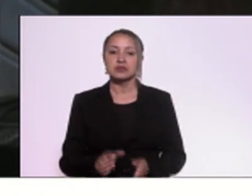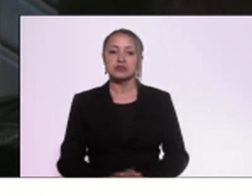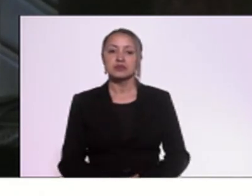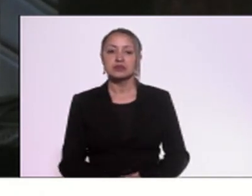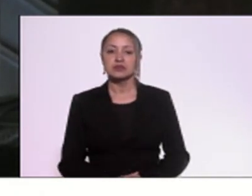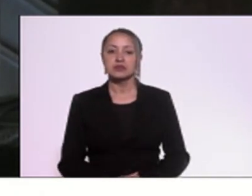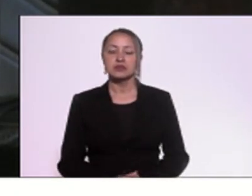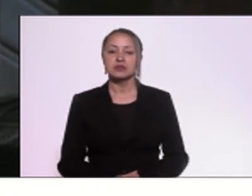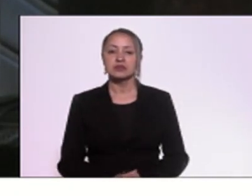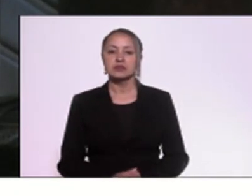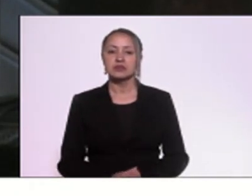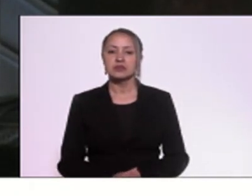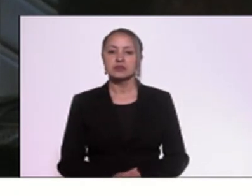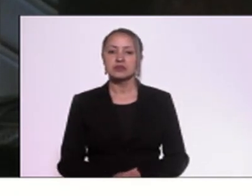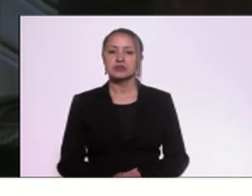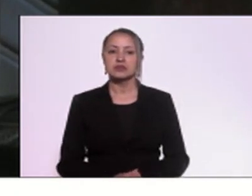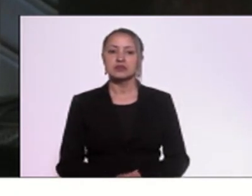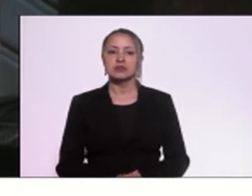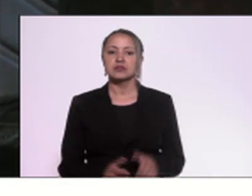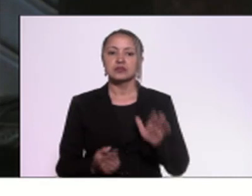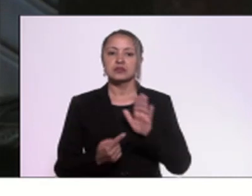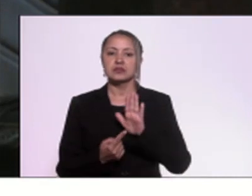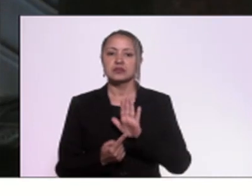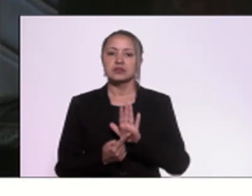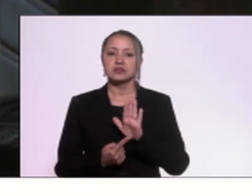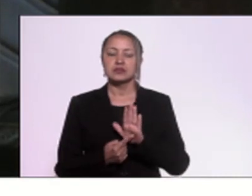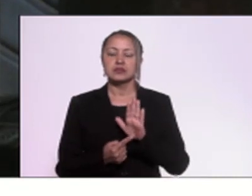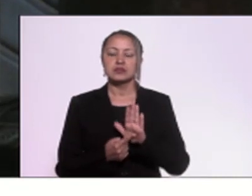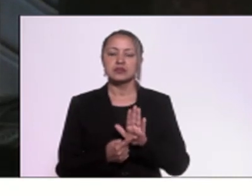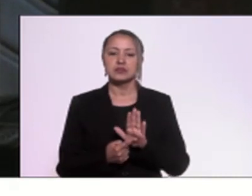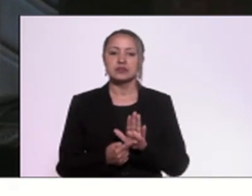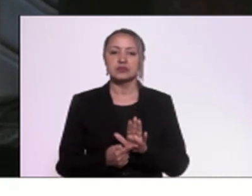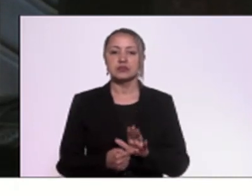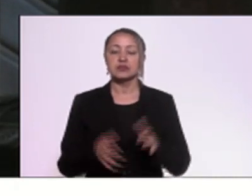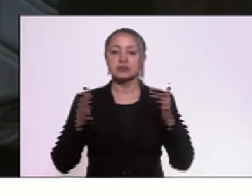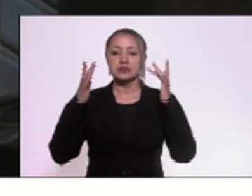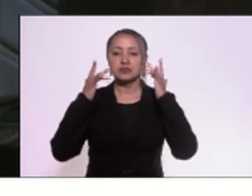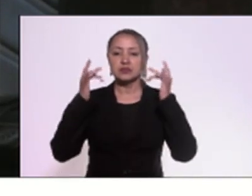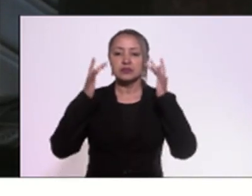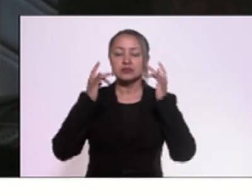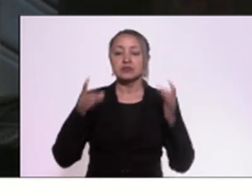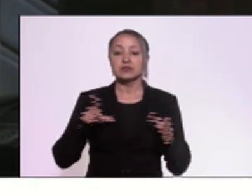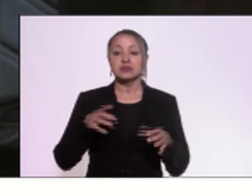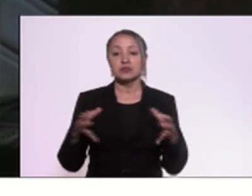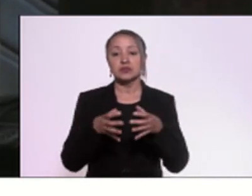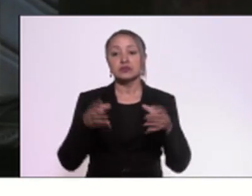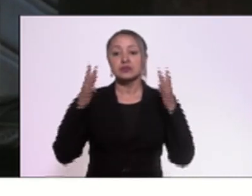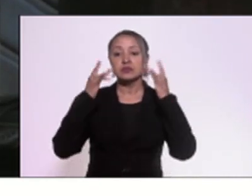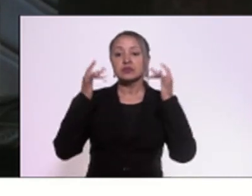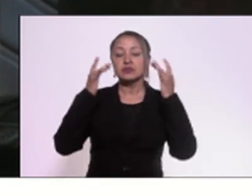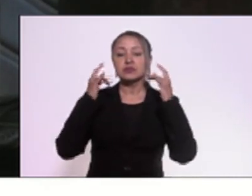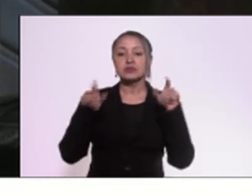Um ato da Associação de Produtores Teatrais, lá no Galpão Gamboa, que